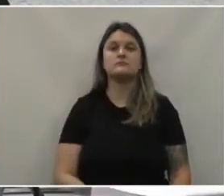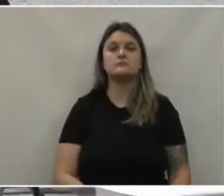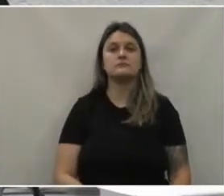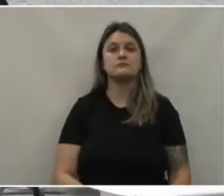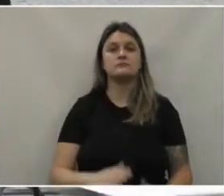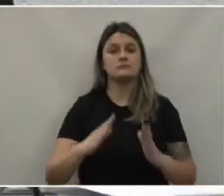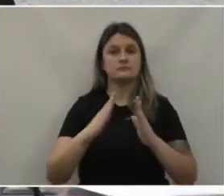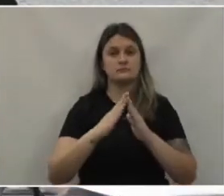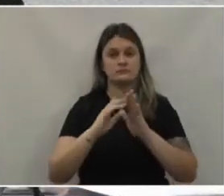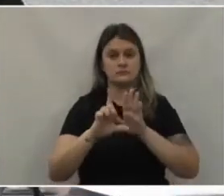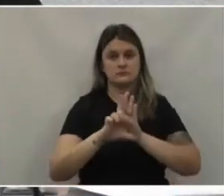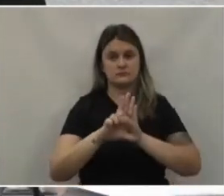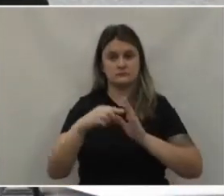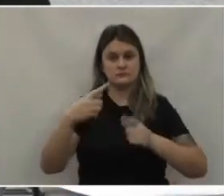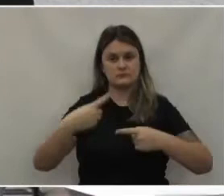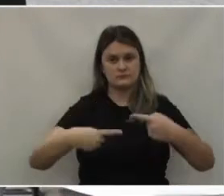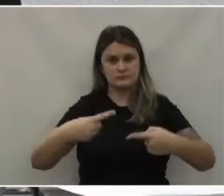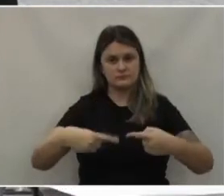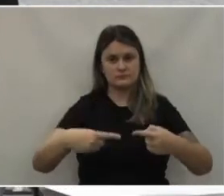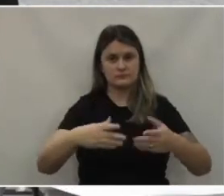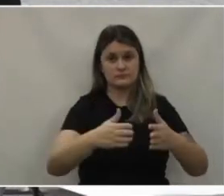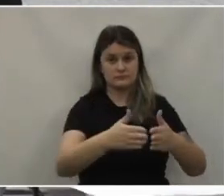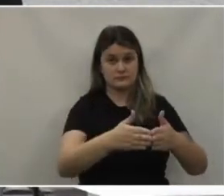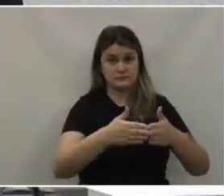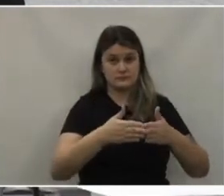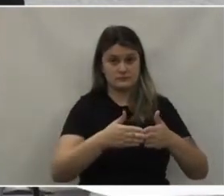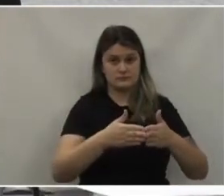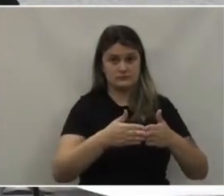Matéria do Legislativo. Indicações.